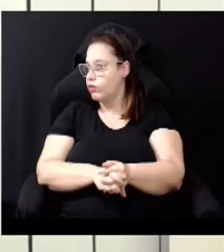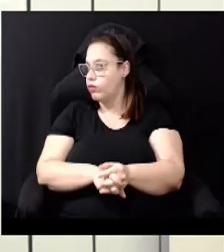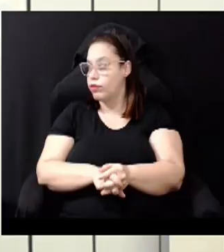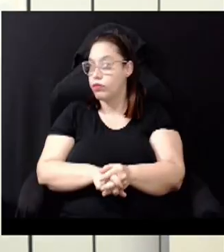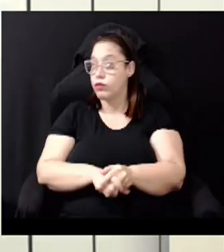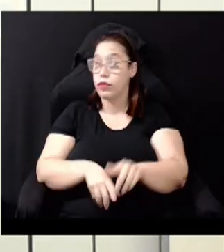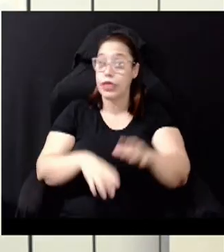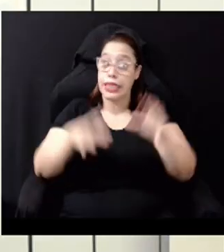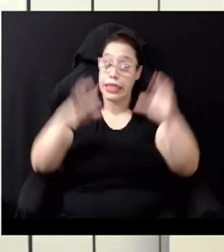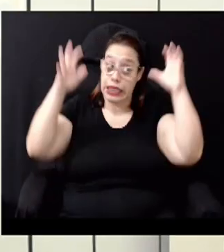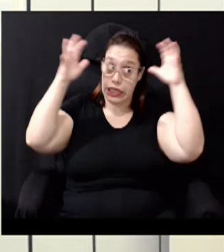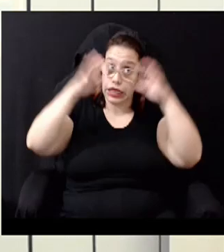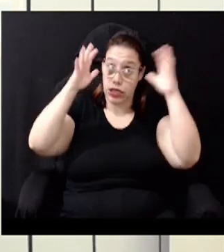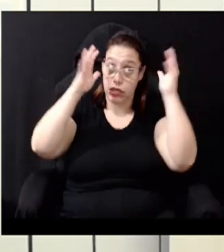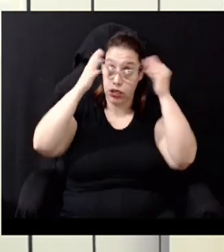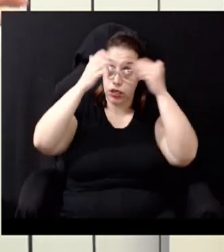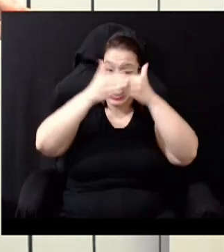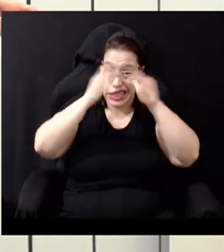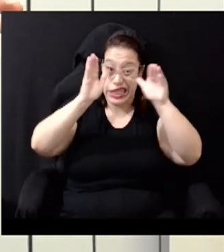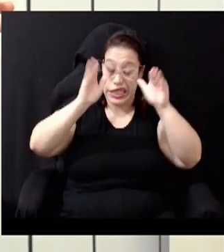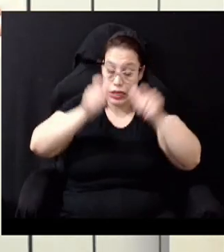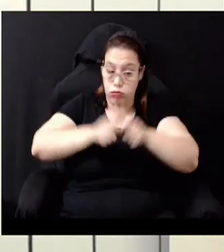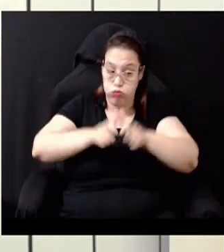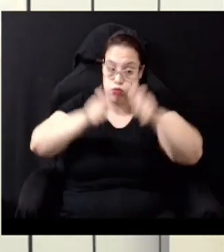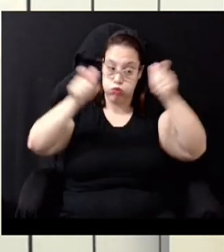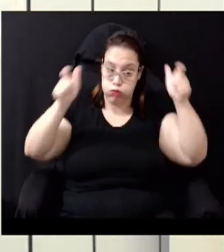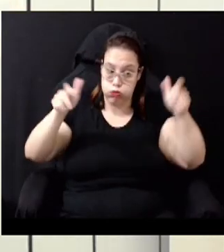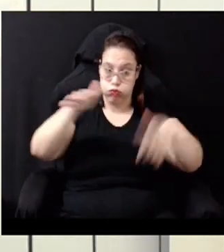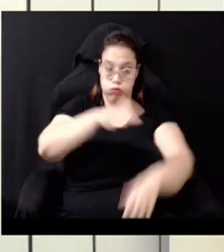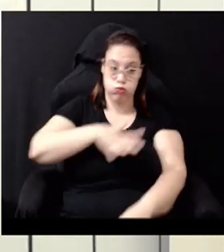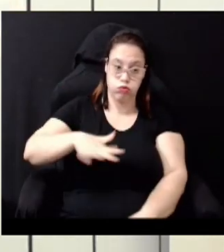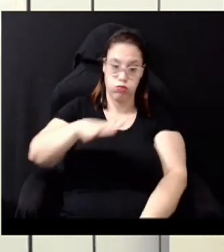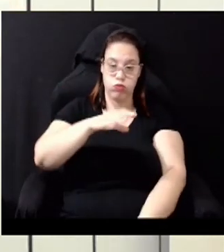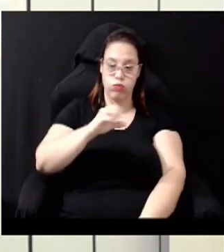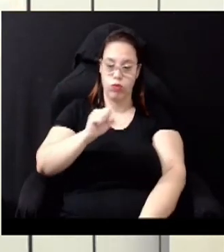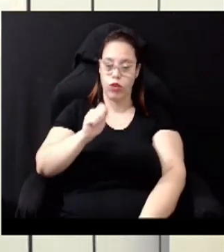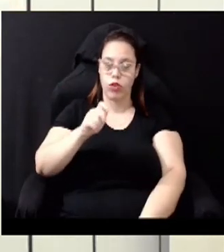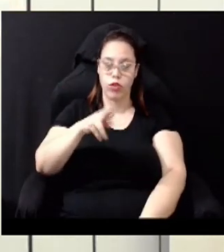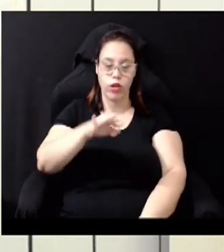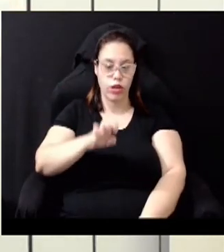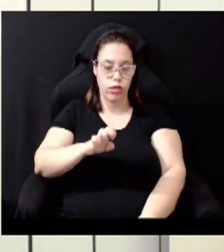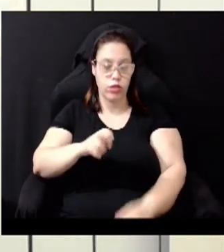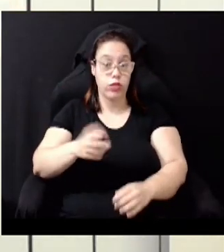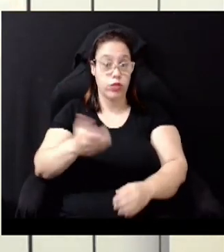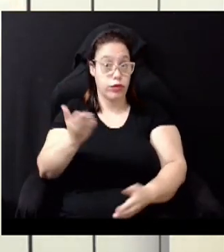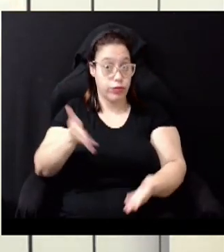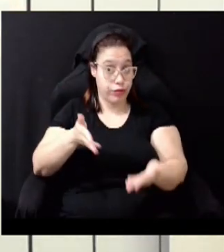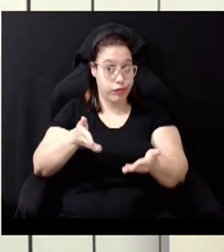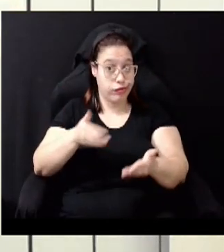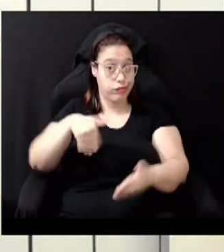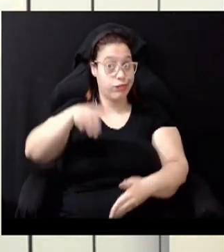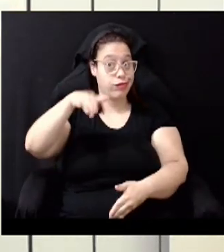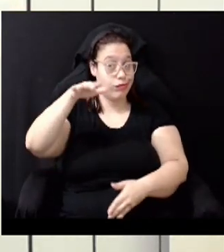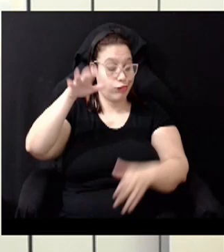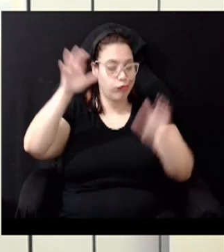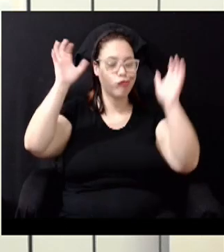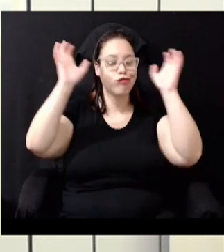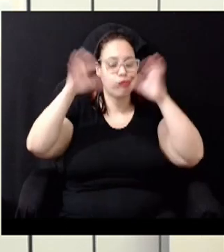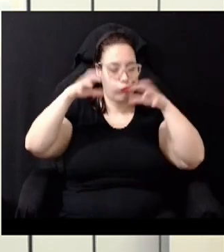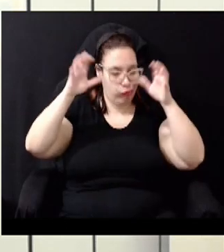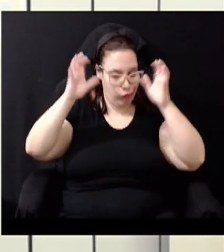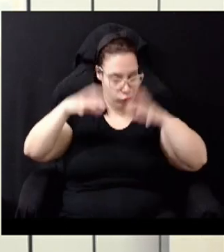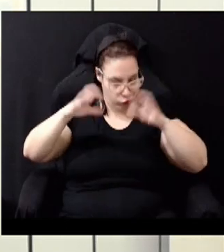Nebulosidade continua em alta em toda a região sudeste, portanto, para hoje tem mais previsão de chuva.